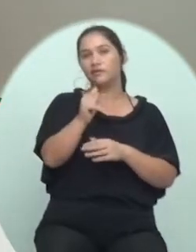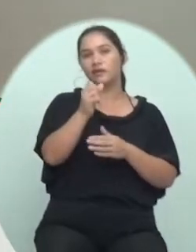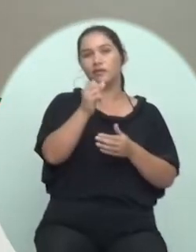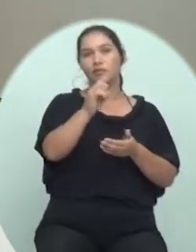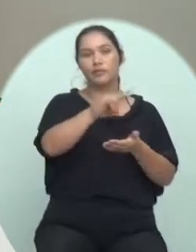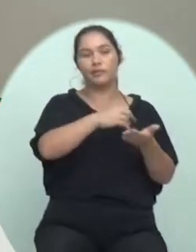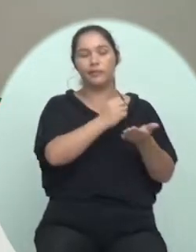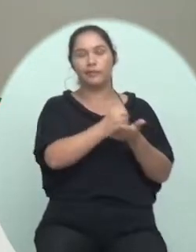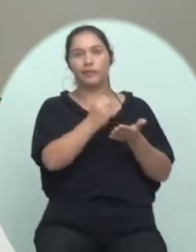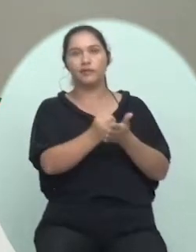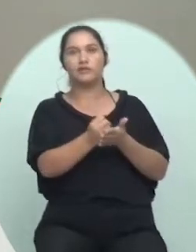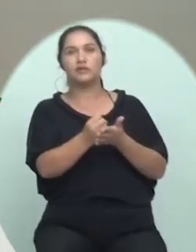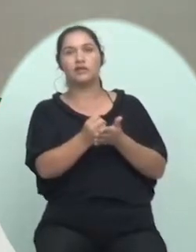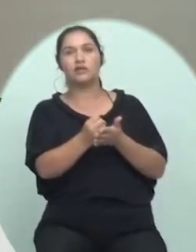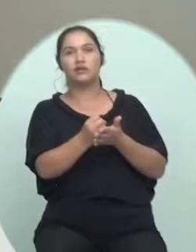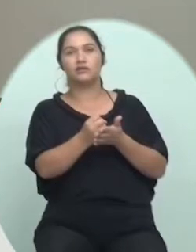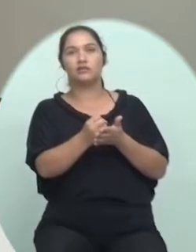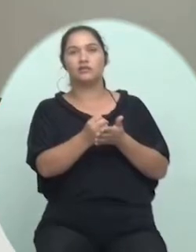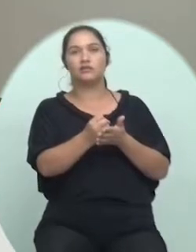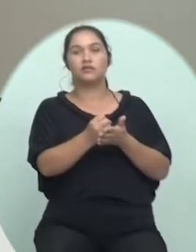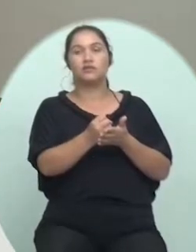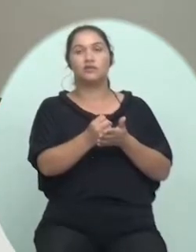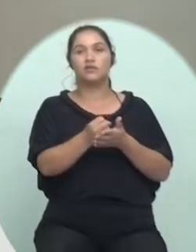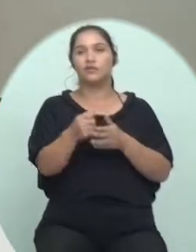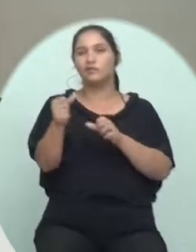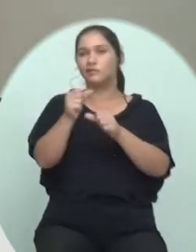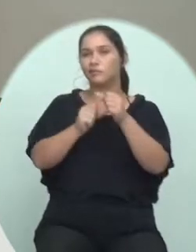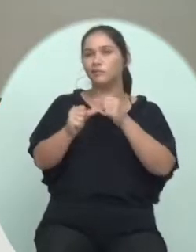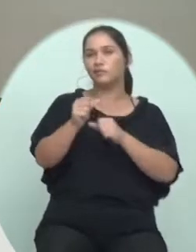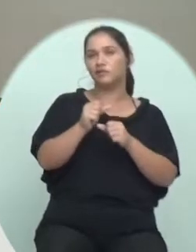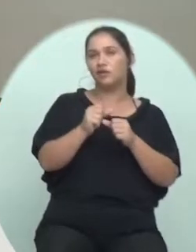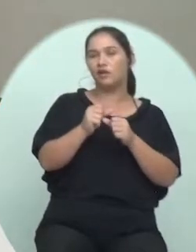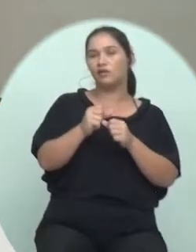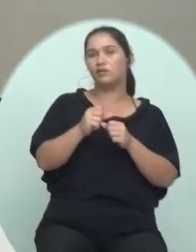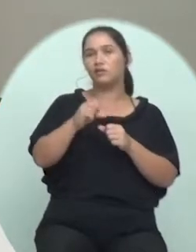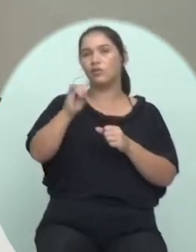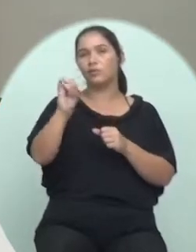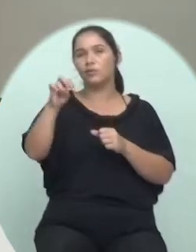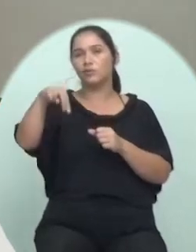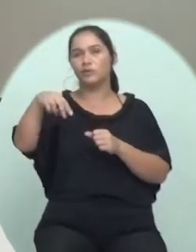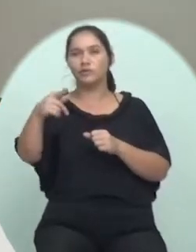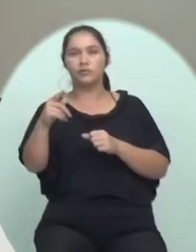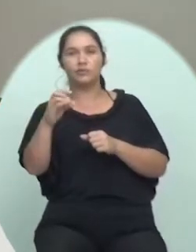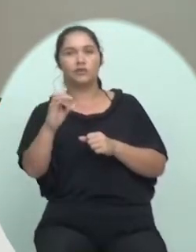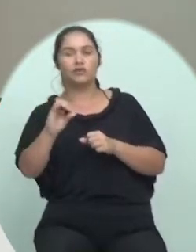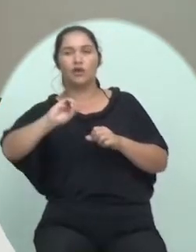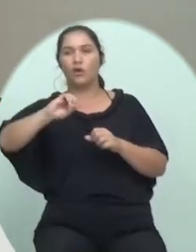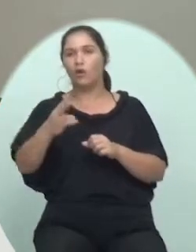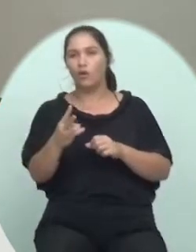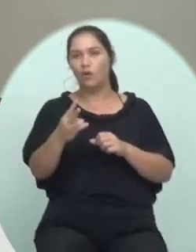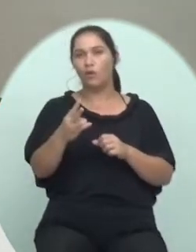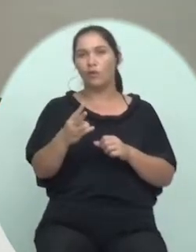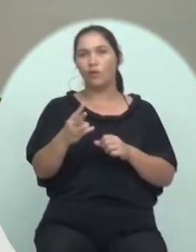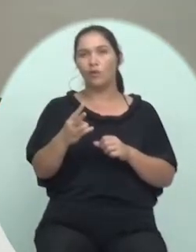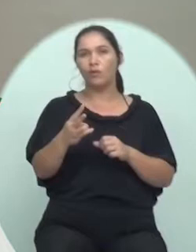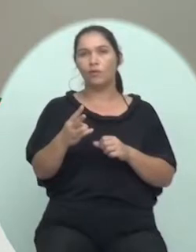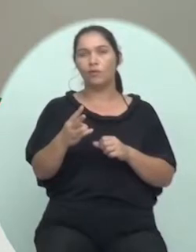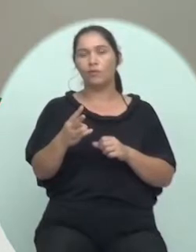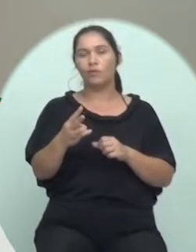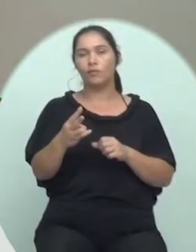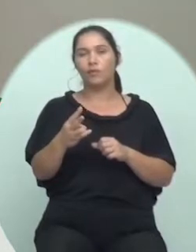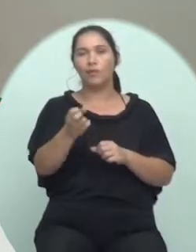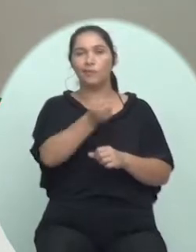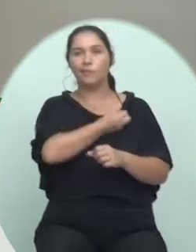de acordo com o INPC, por exemplo, ou de acordo com o índice da construção civil. Perfeito? Isso pode,